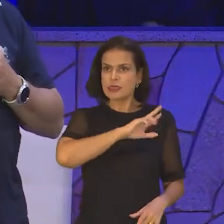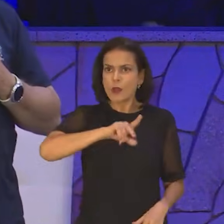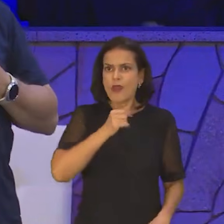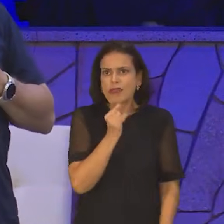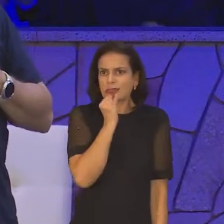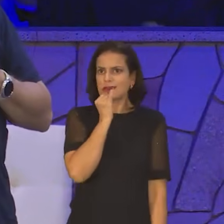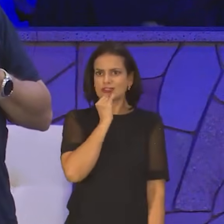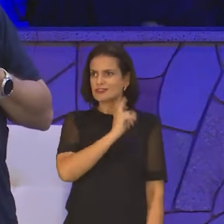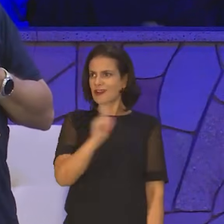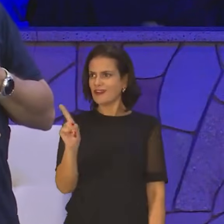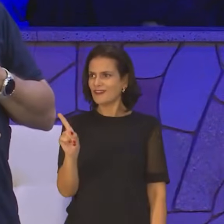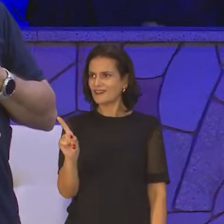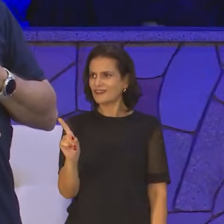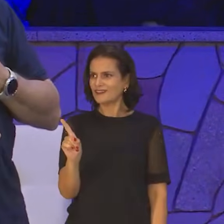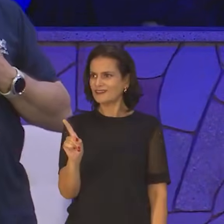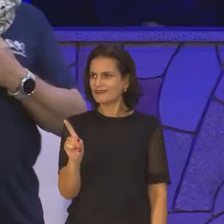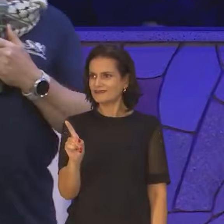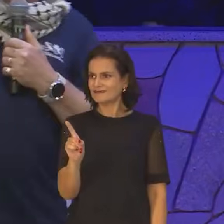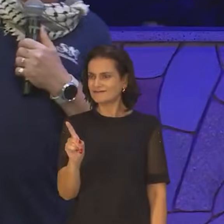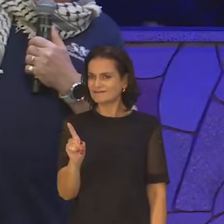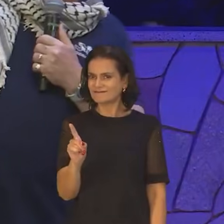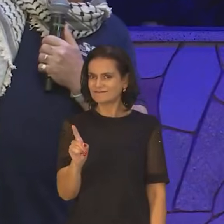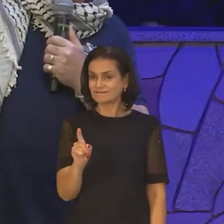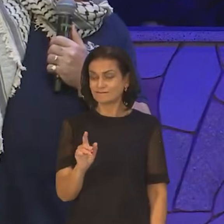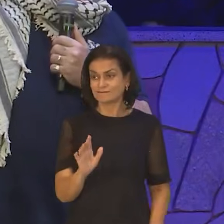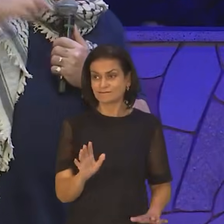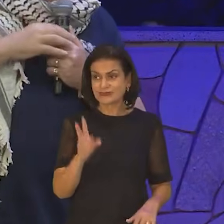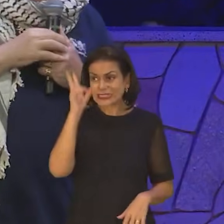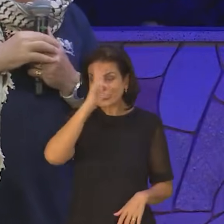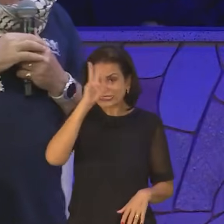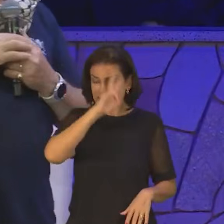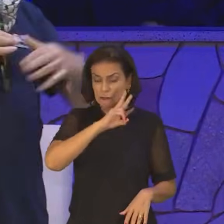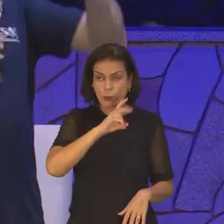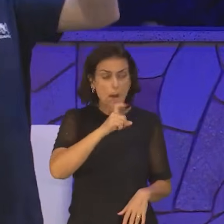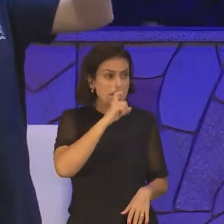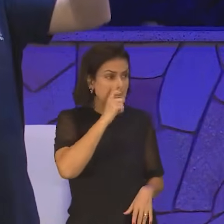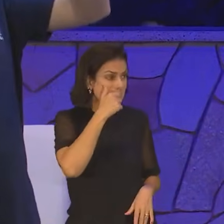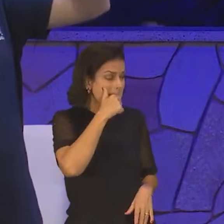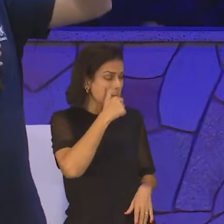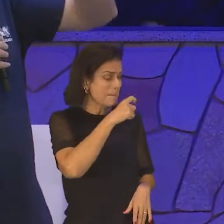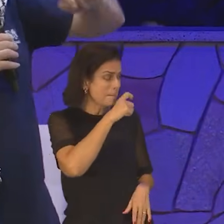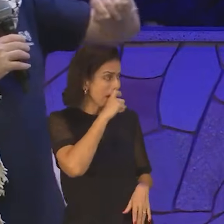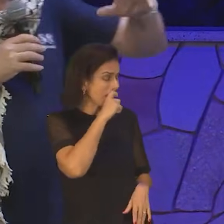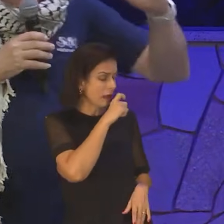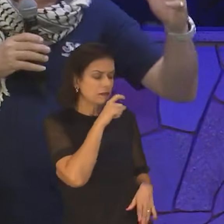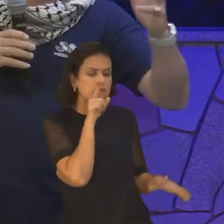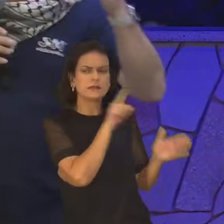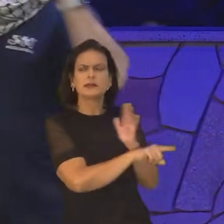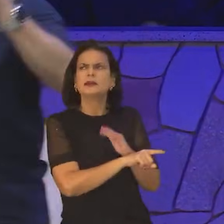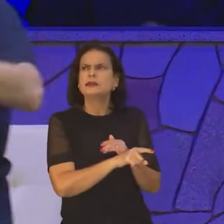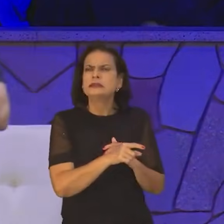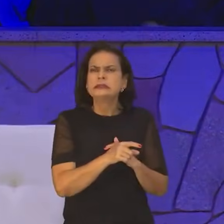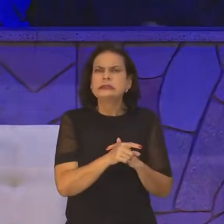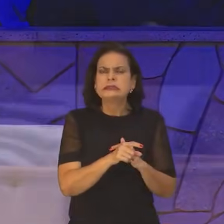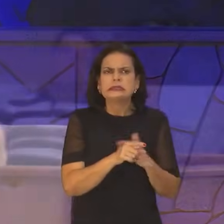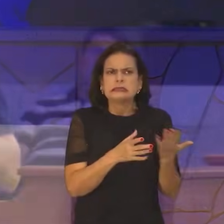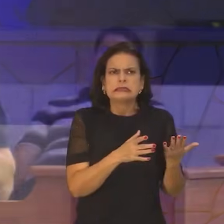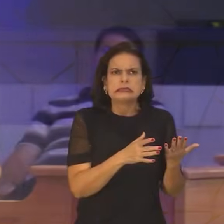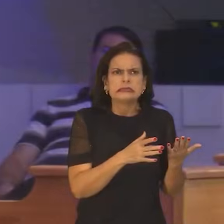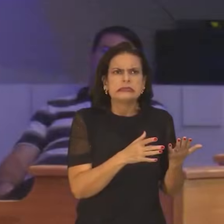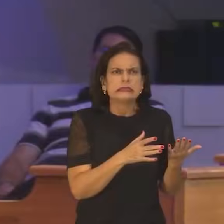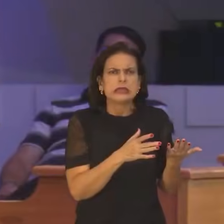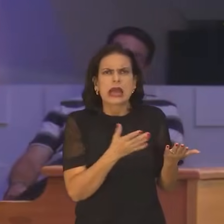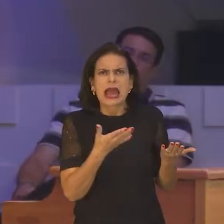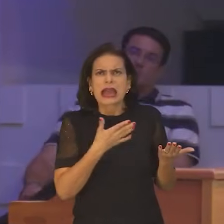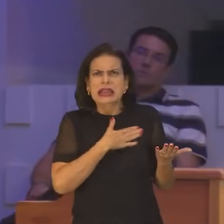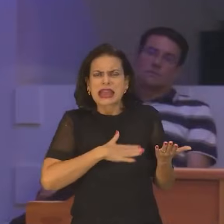não com tristeza. Quando eu lembrei da palavra do meu pai, levantei a minha mão e perguntei: Senhor, aquele que estamos fazendo não